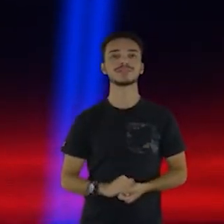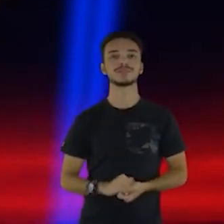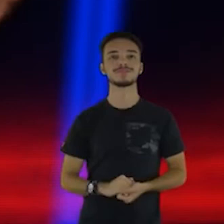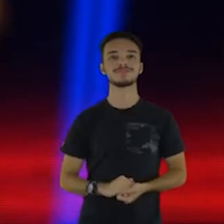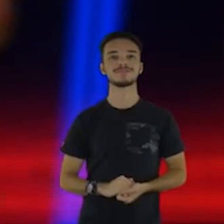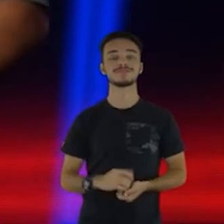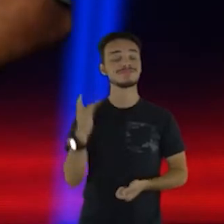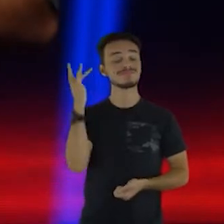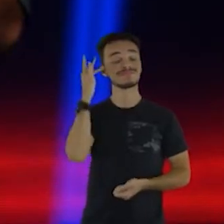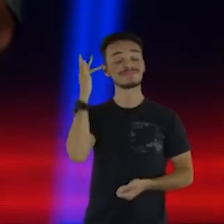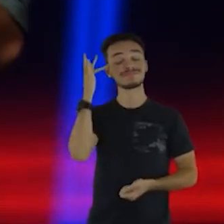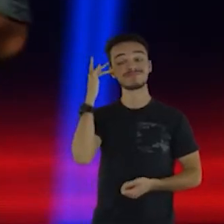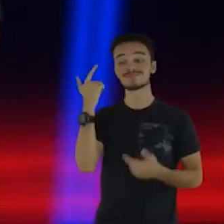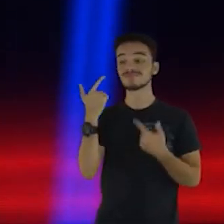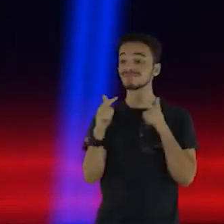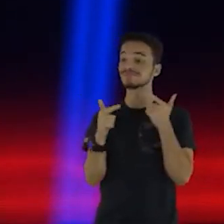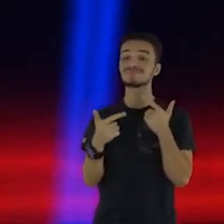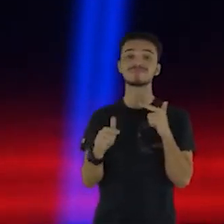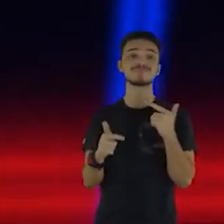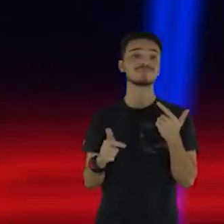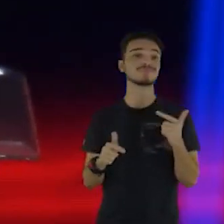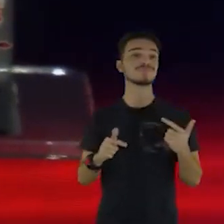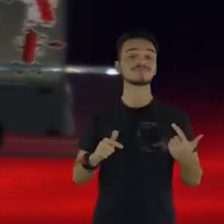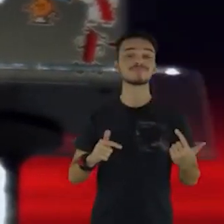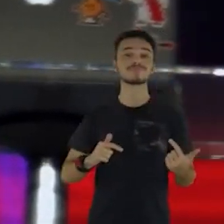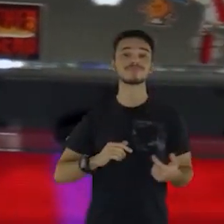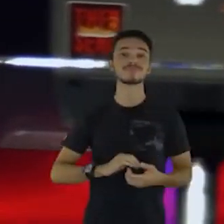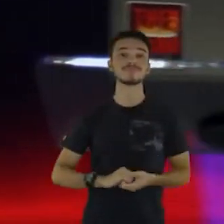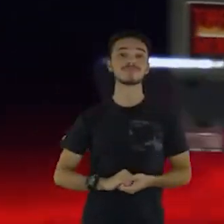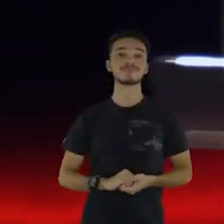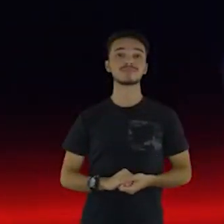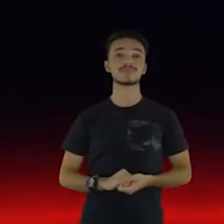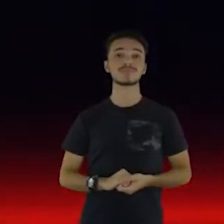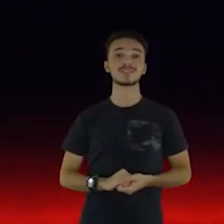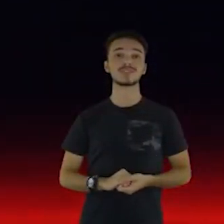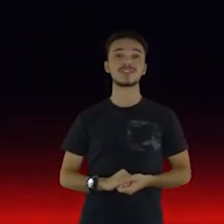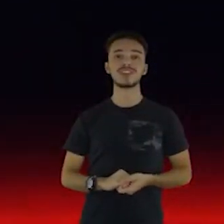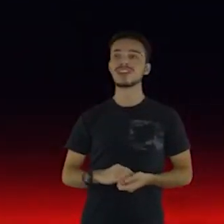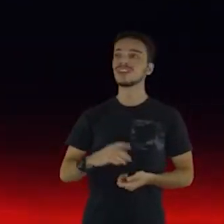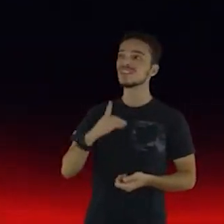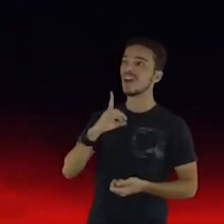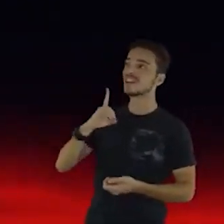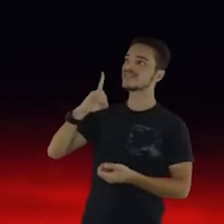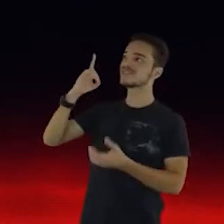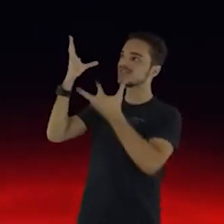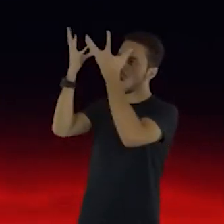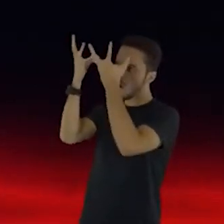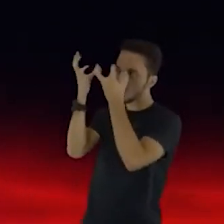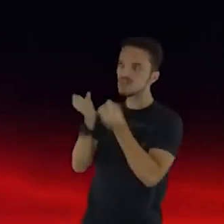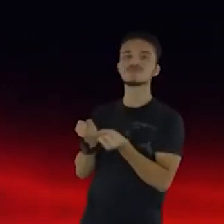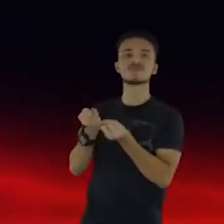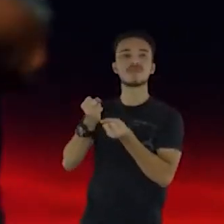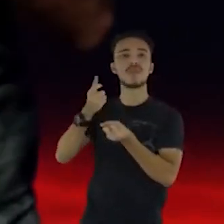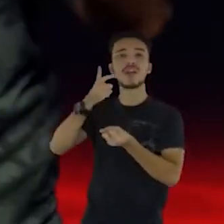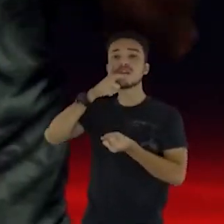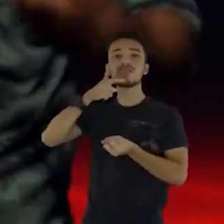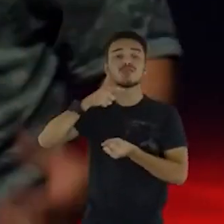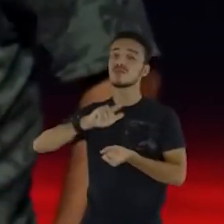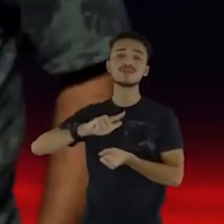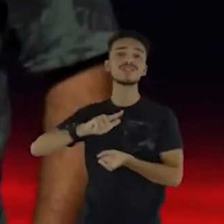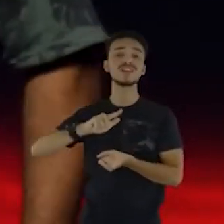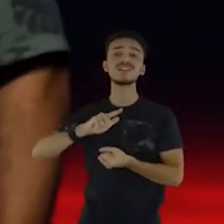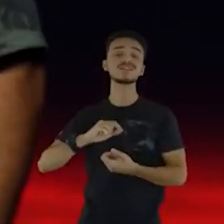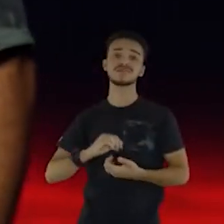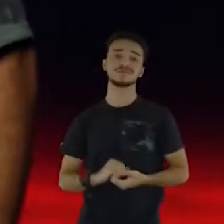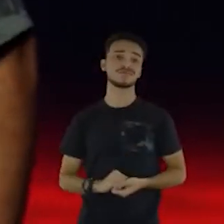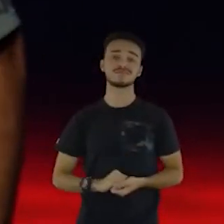é imaturo, e daí não consegue receber coisas sólidas vindas do céu, da parte de